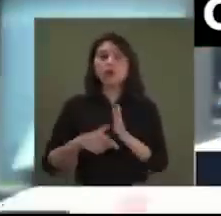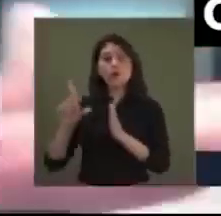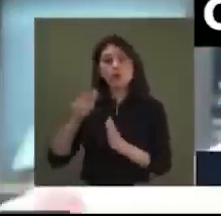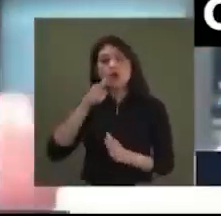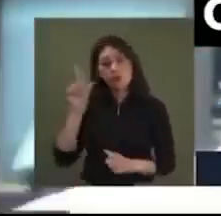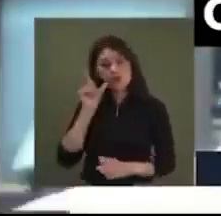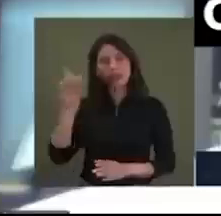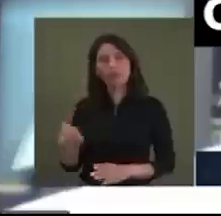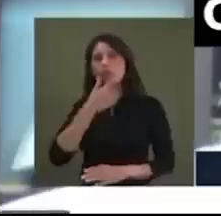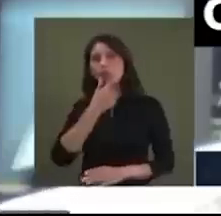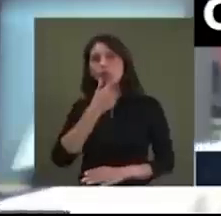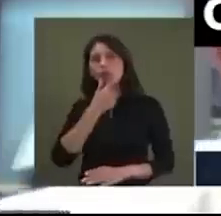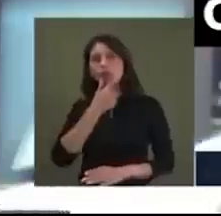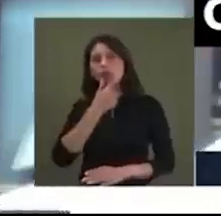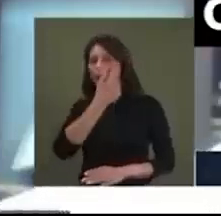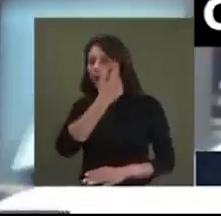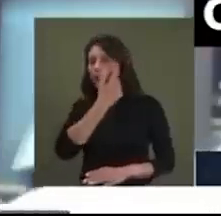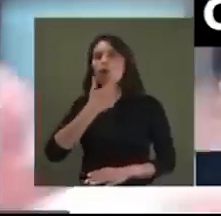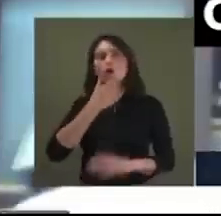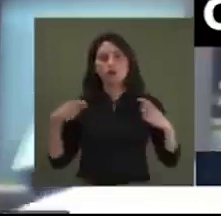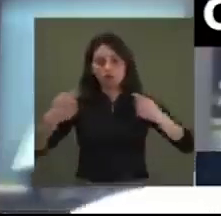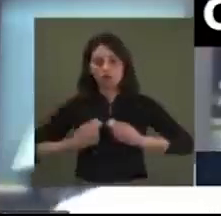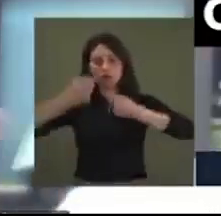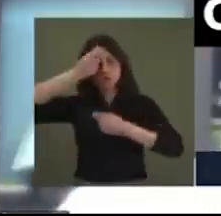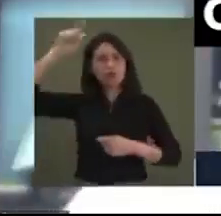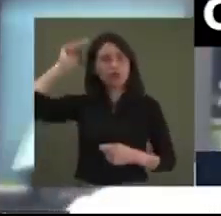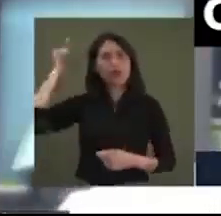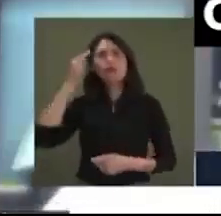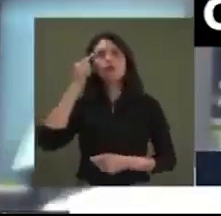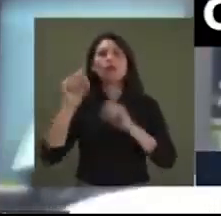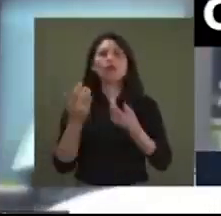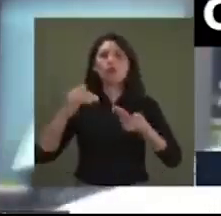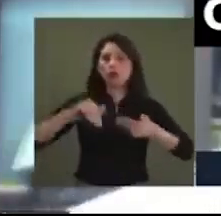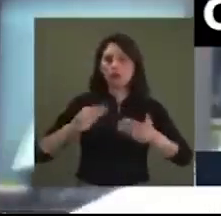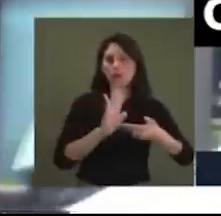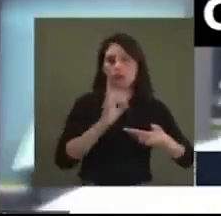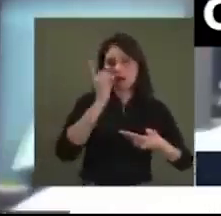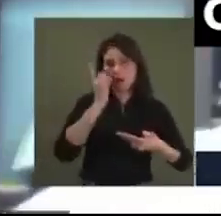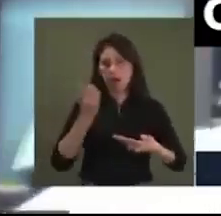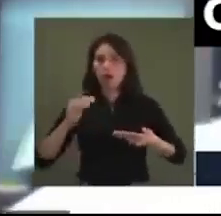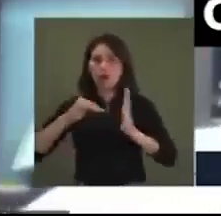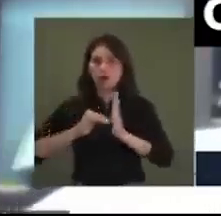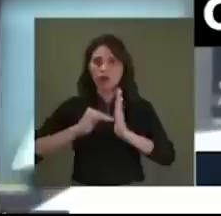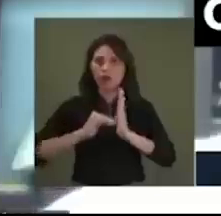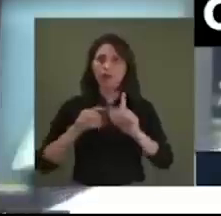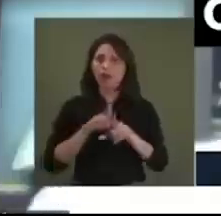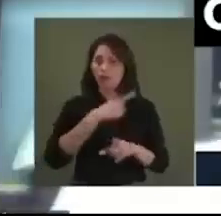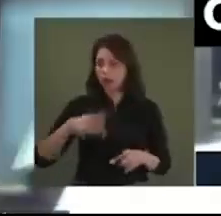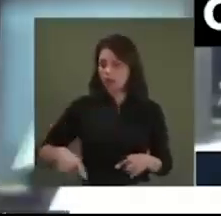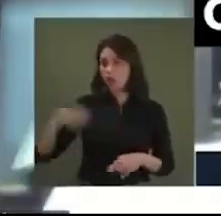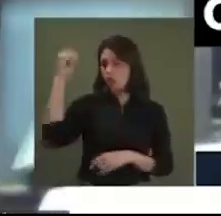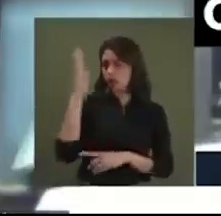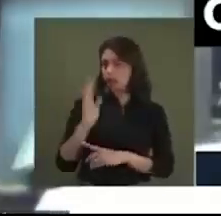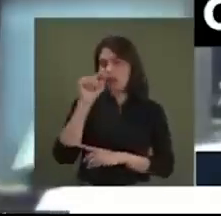Ontem, o ministro Alexandre de Moraes foi árbitro. O que pensa o Congresso, o Senado, a Câmara e a Presidência da República para